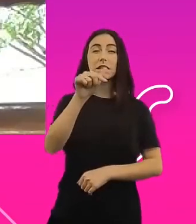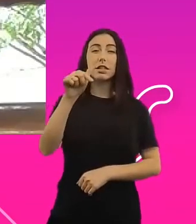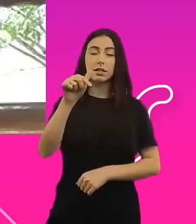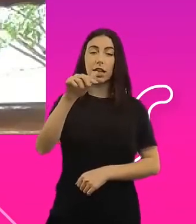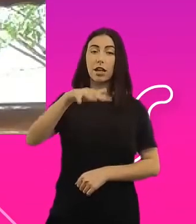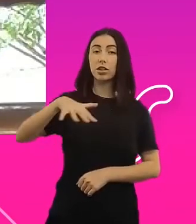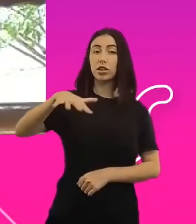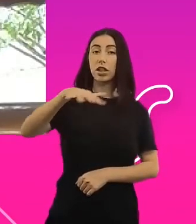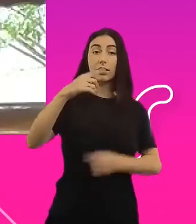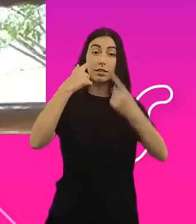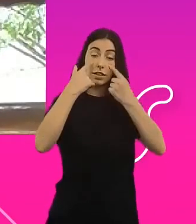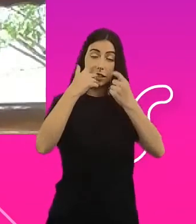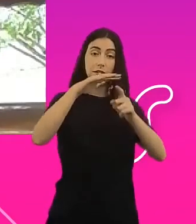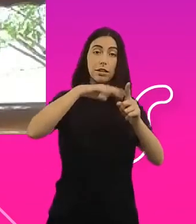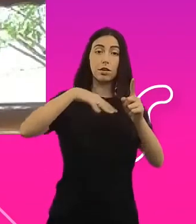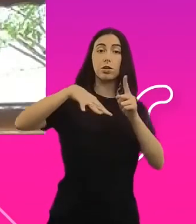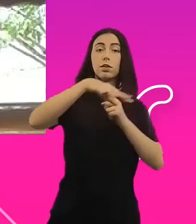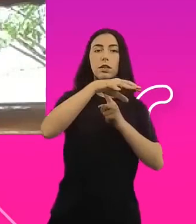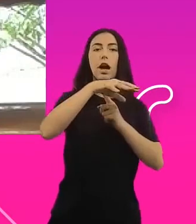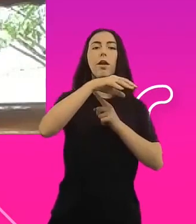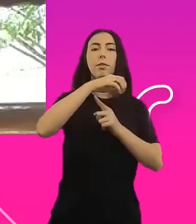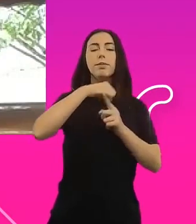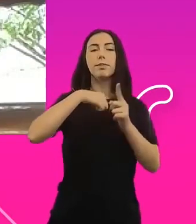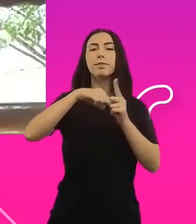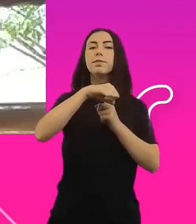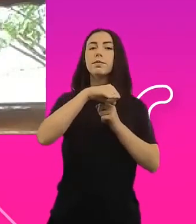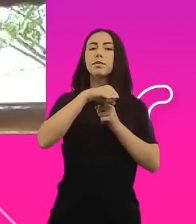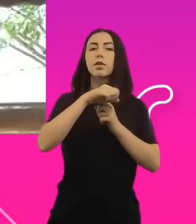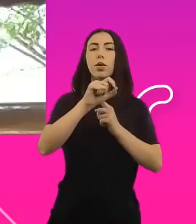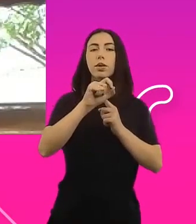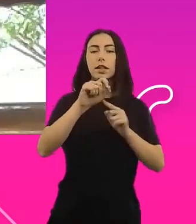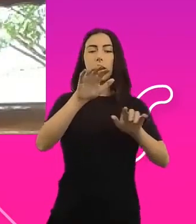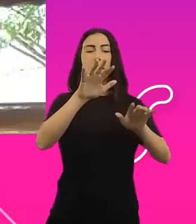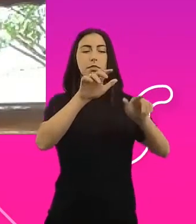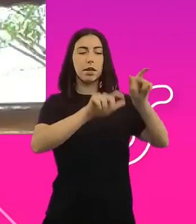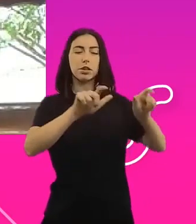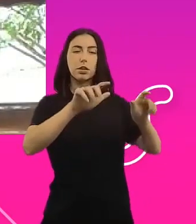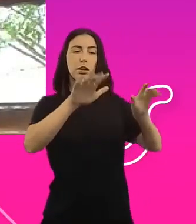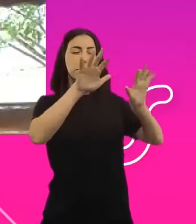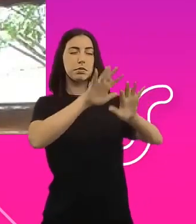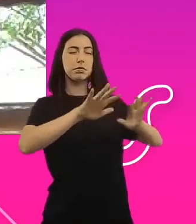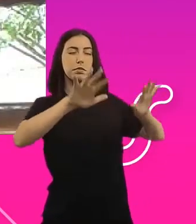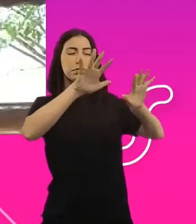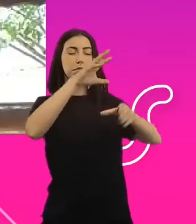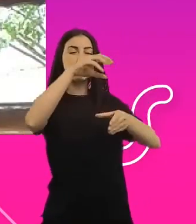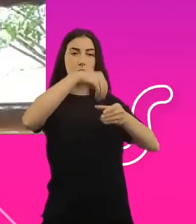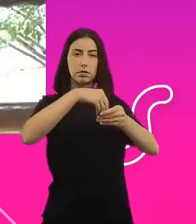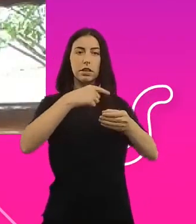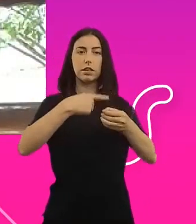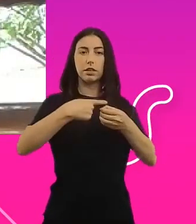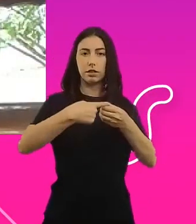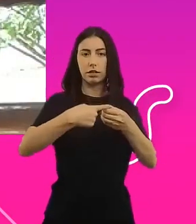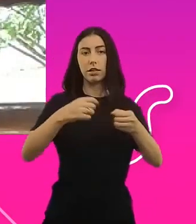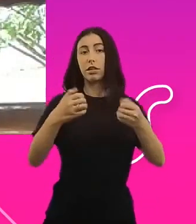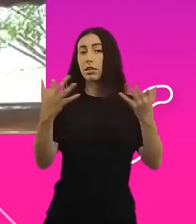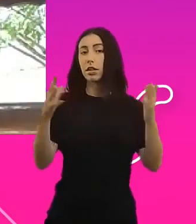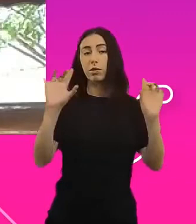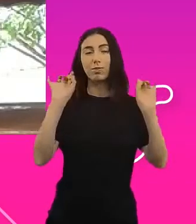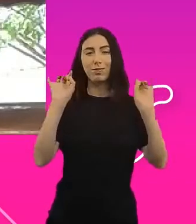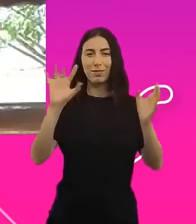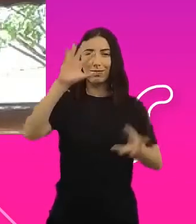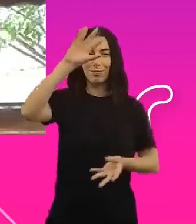são invisibilizadas, né, pessoas que estão invisibilizadas na cidade. Então, é isso, pessoal. Prazer estar